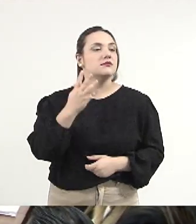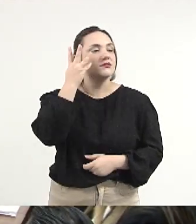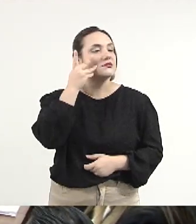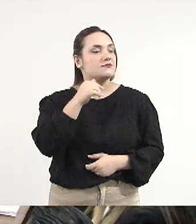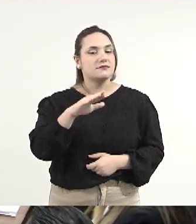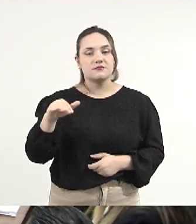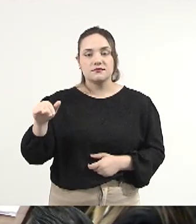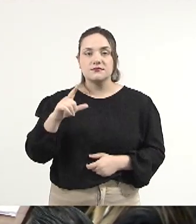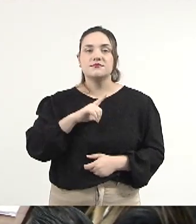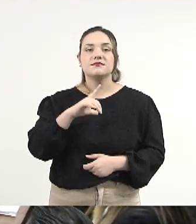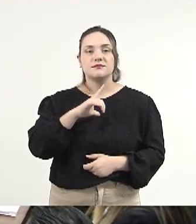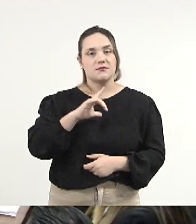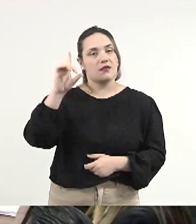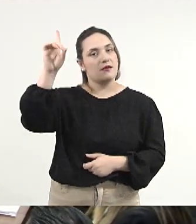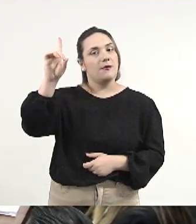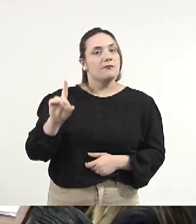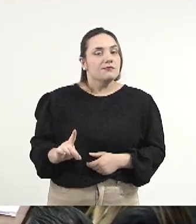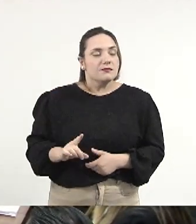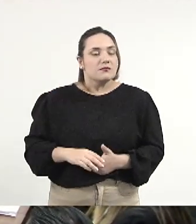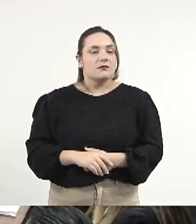com deficiência,